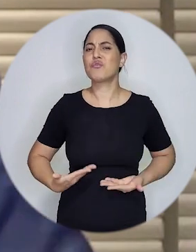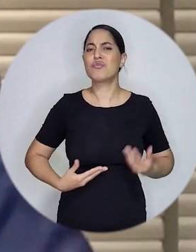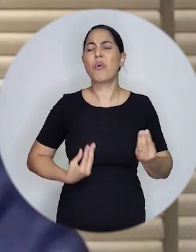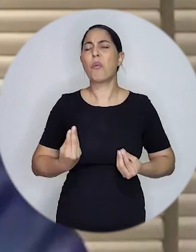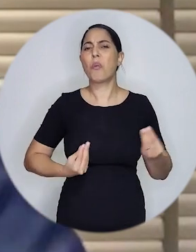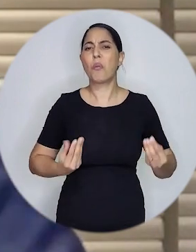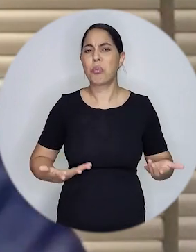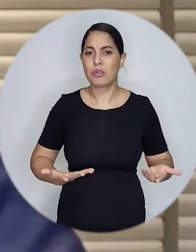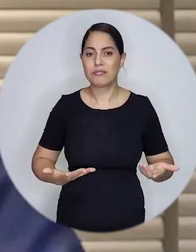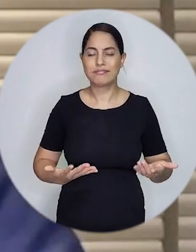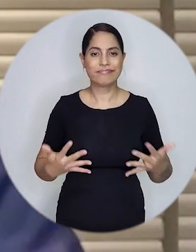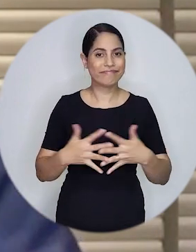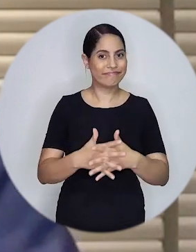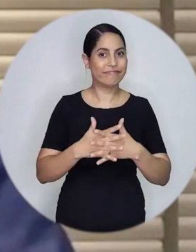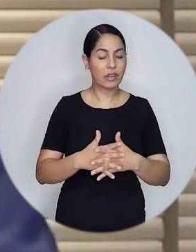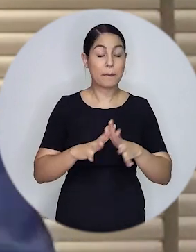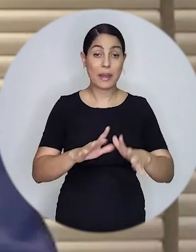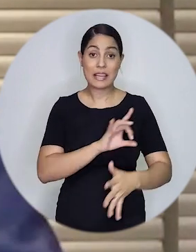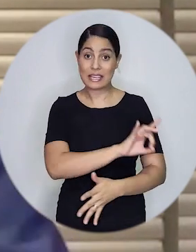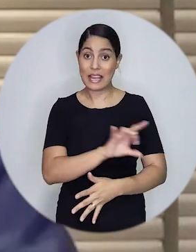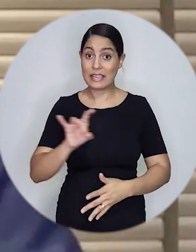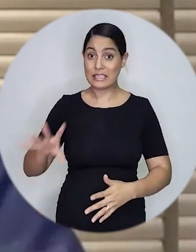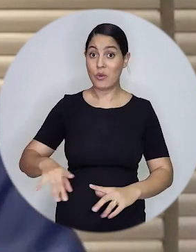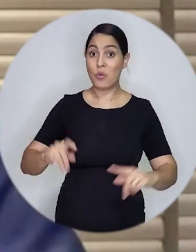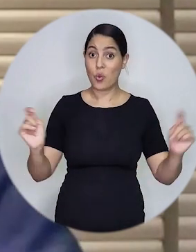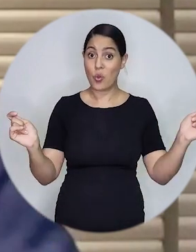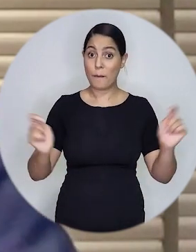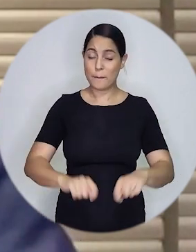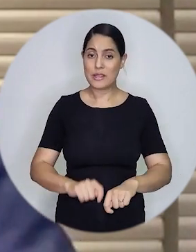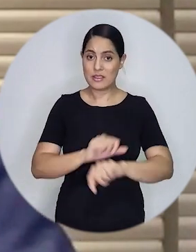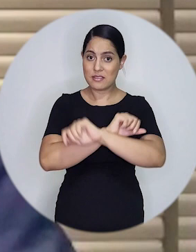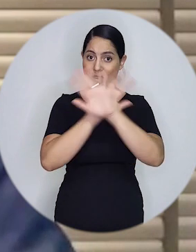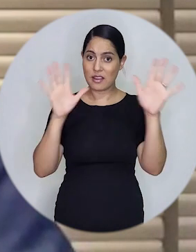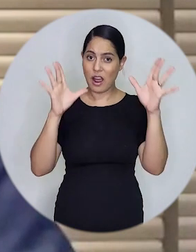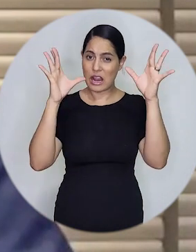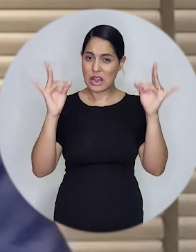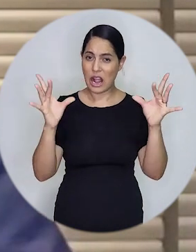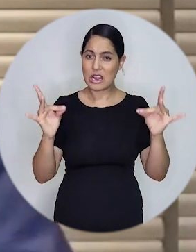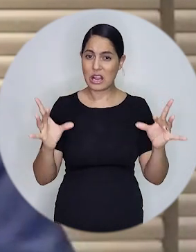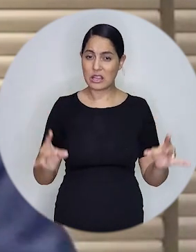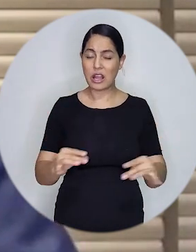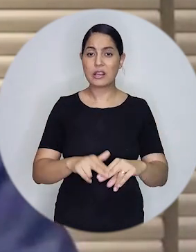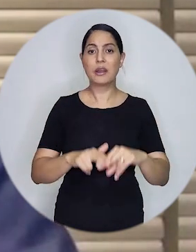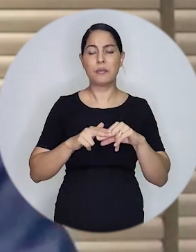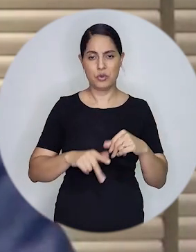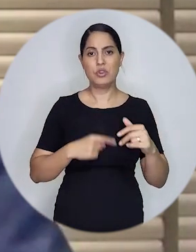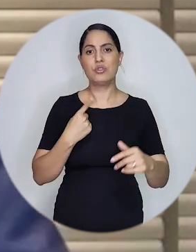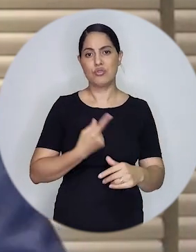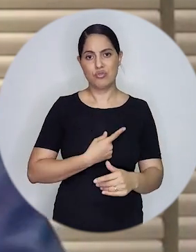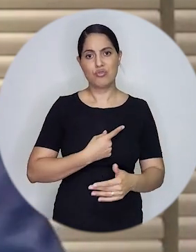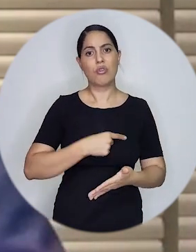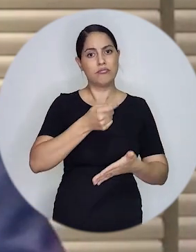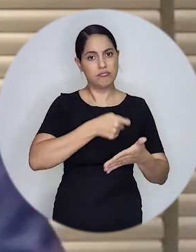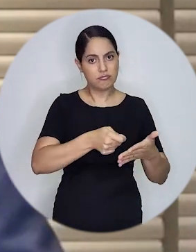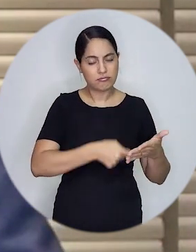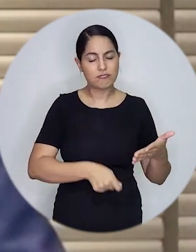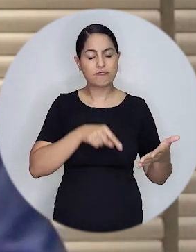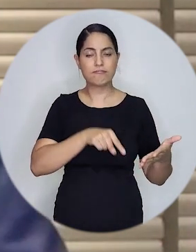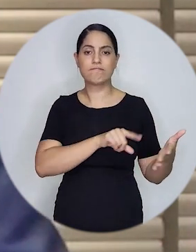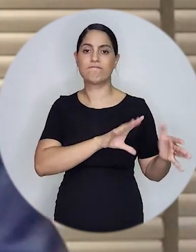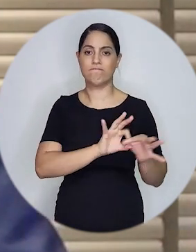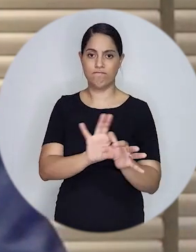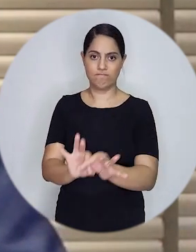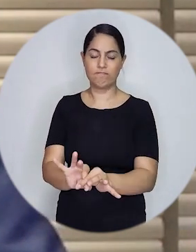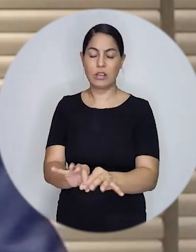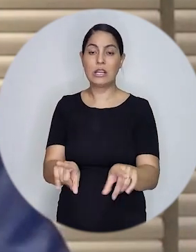delimitar isso, organizando para que assim se somem esforços dentro de suas competências. Avançamos no provimento de